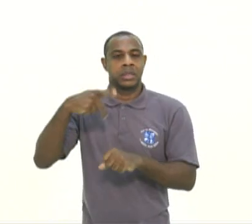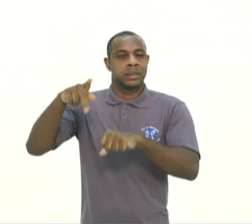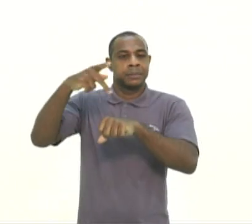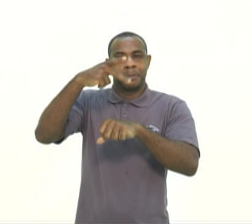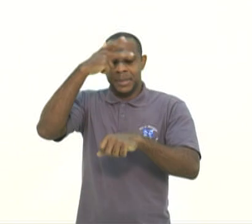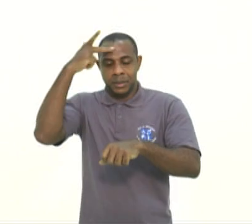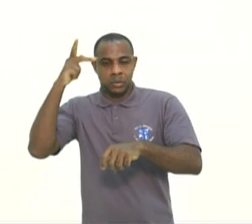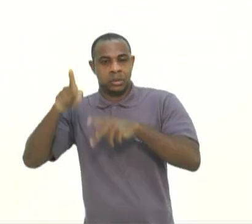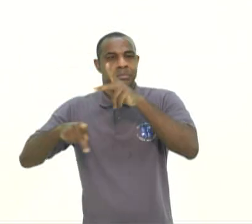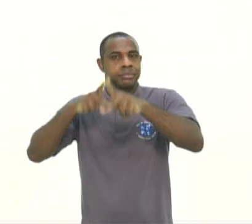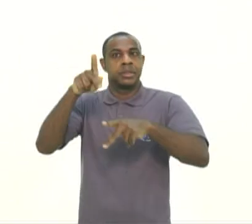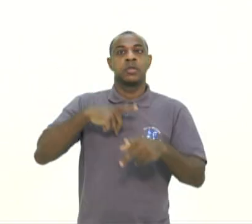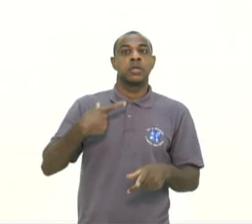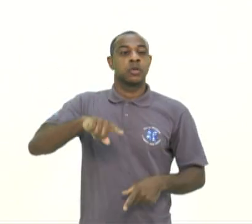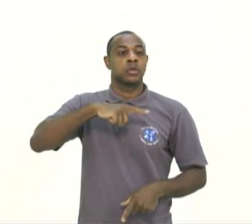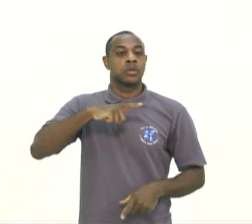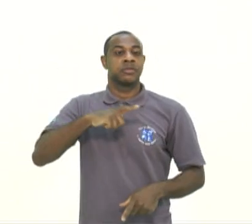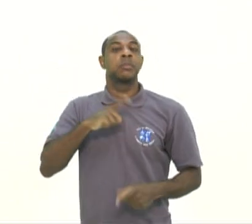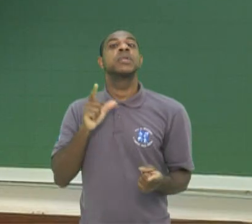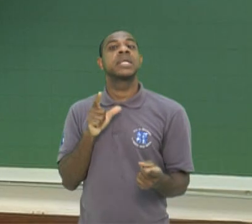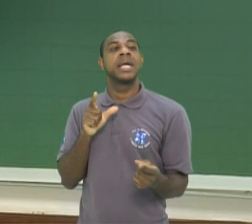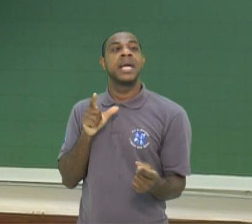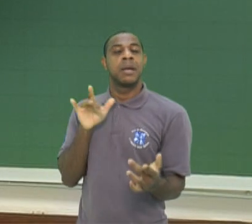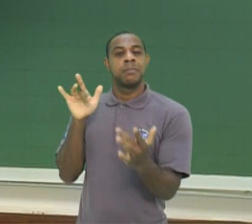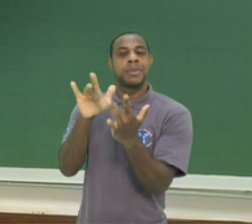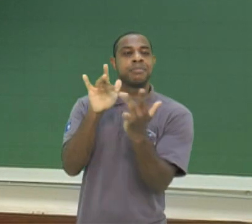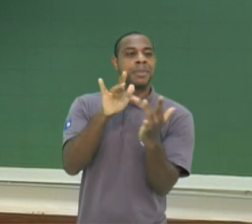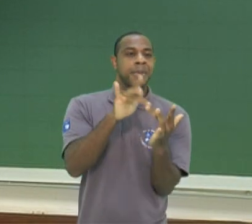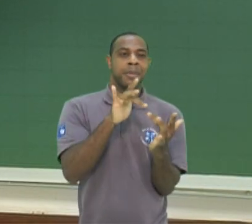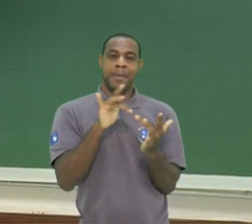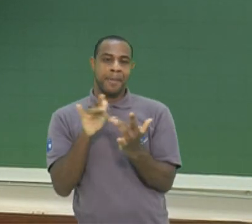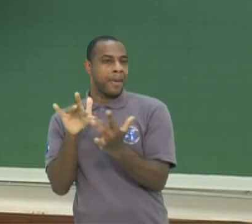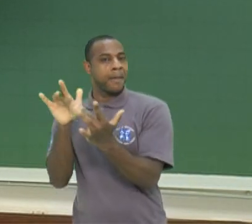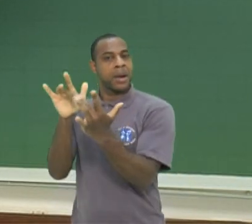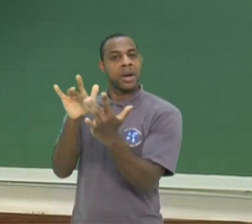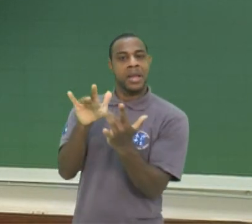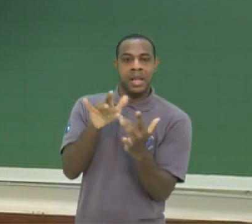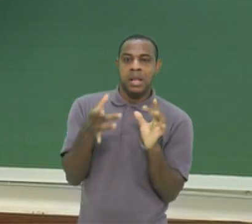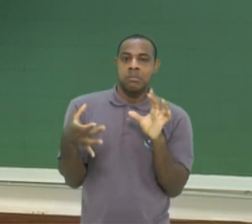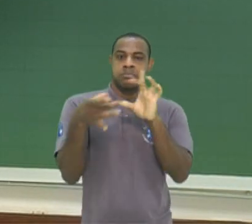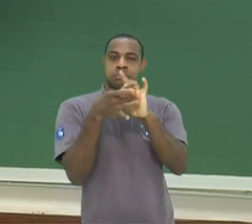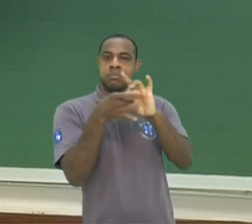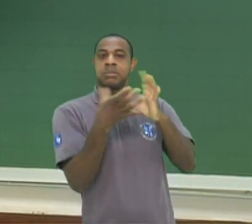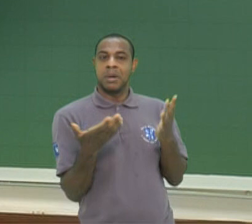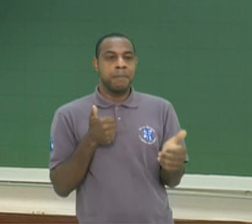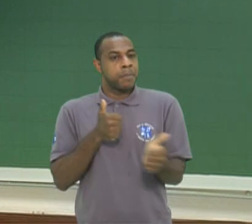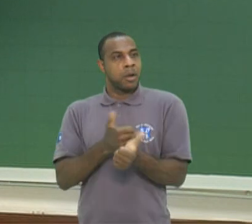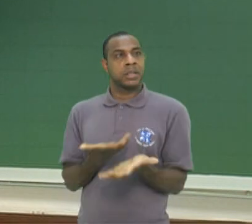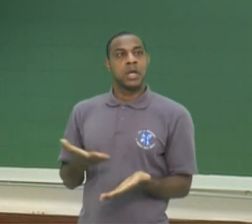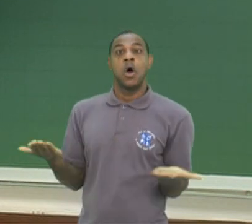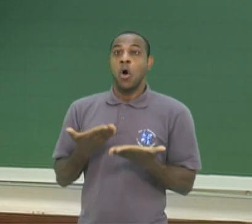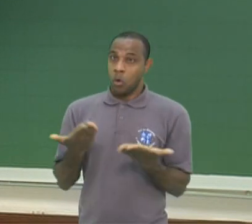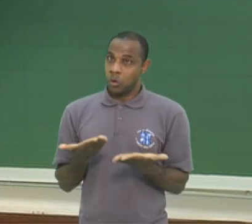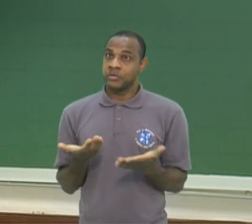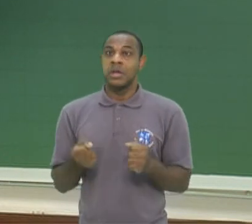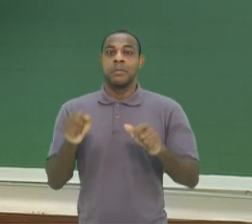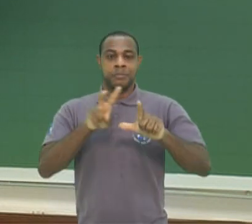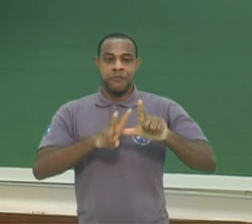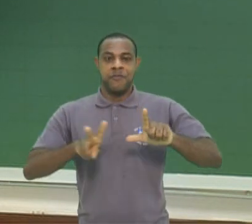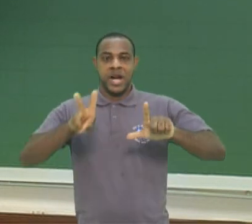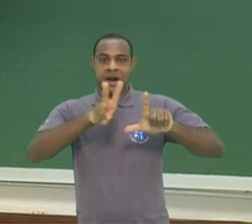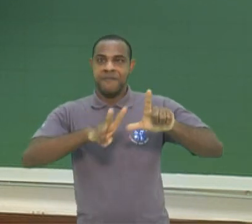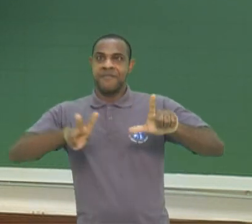gente conversa, a gente se conecta. Hoje, muito mais virtualmente do